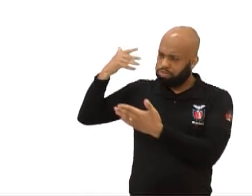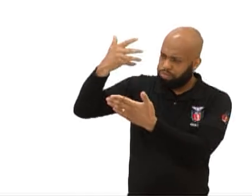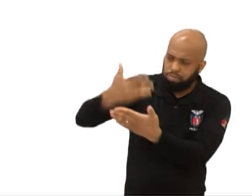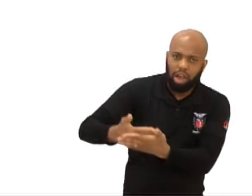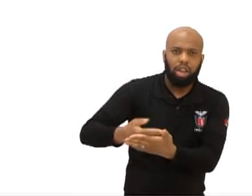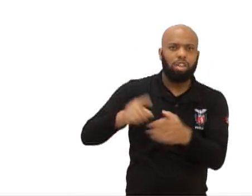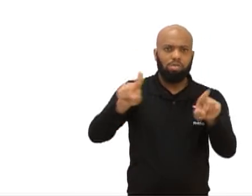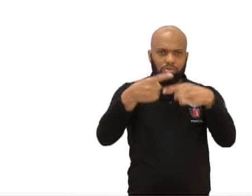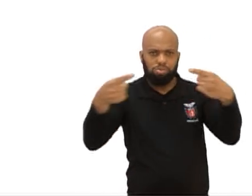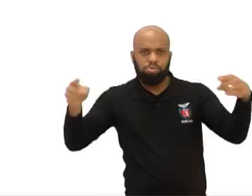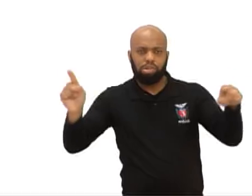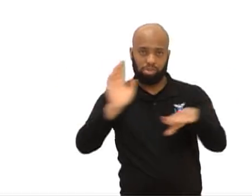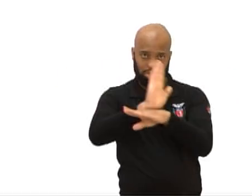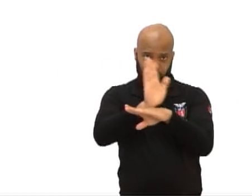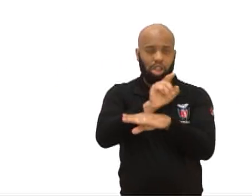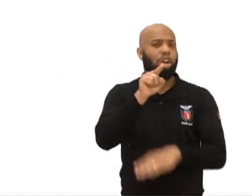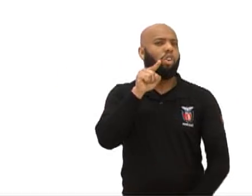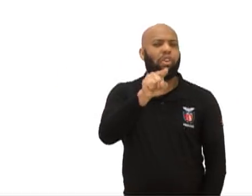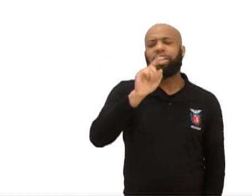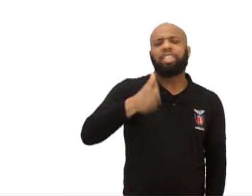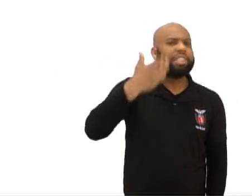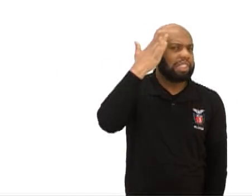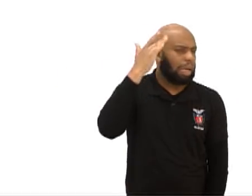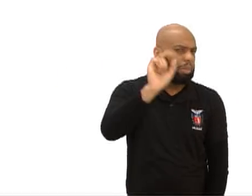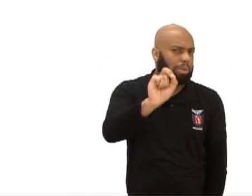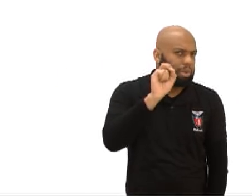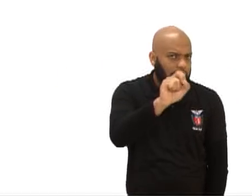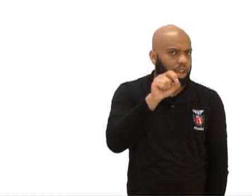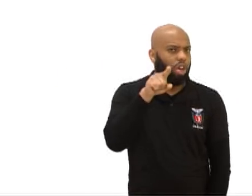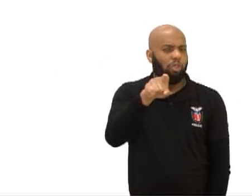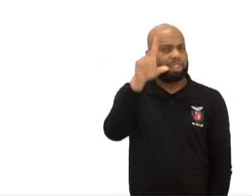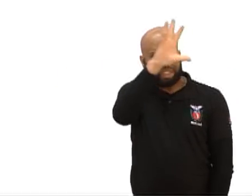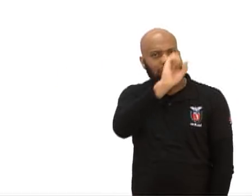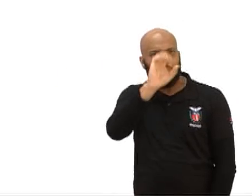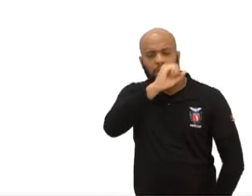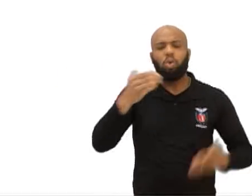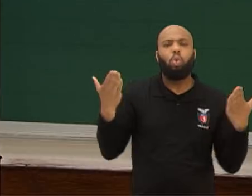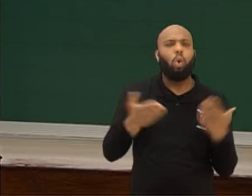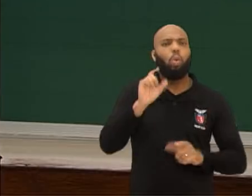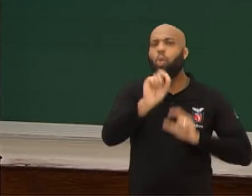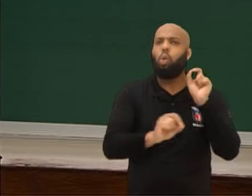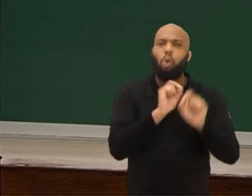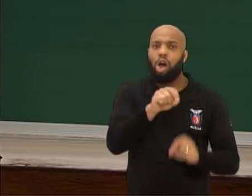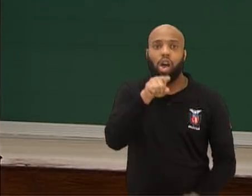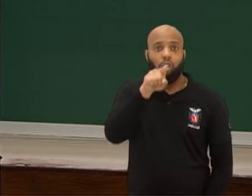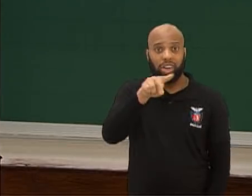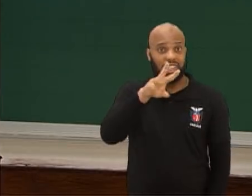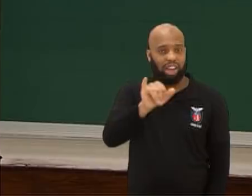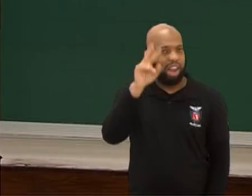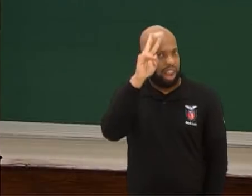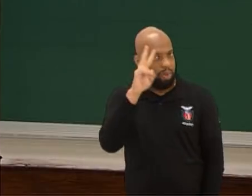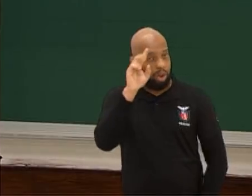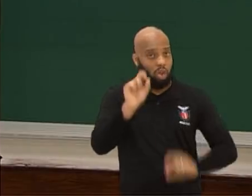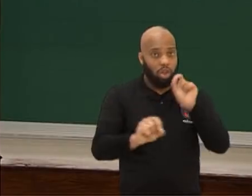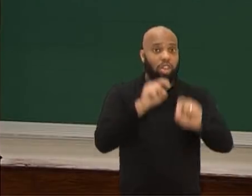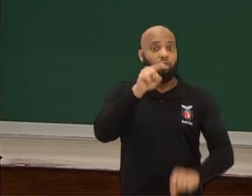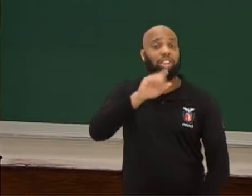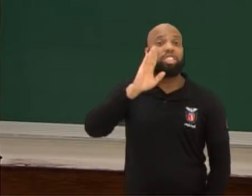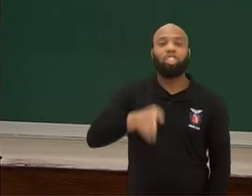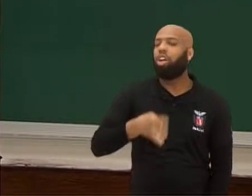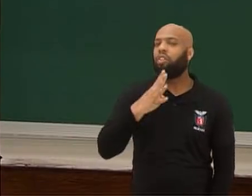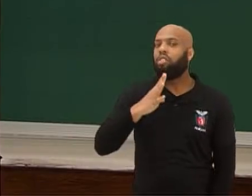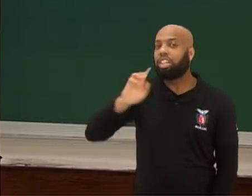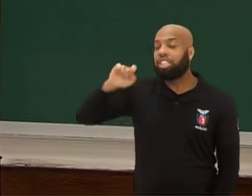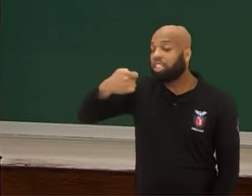cinema? O que você já sabia? O que você aprendeu hoje? Então, você vai lembrar o que você já tinha ouvido falar